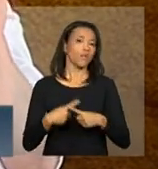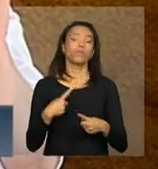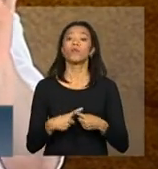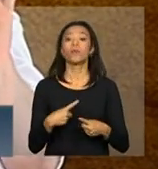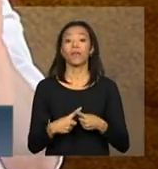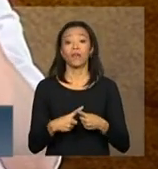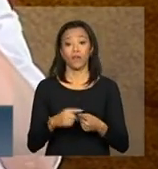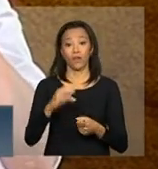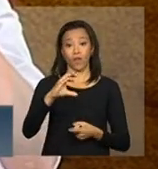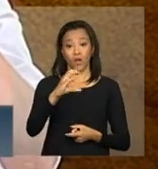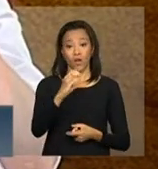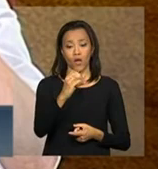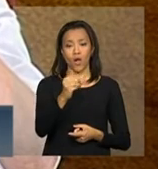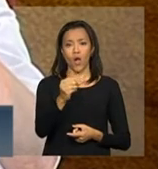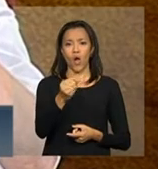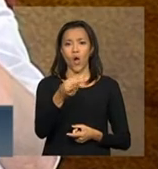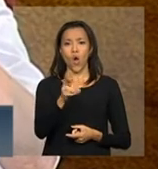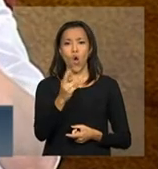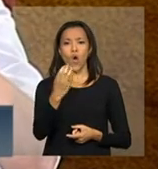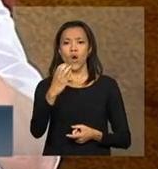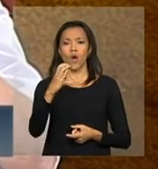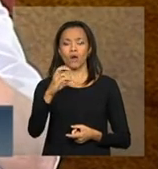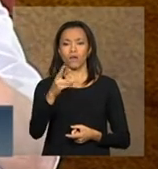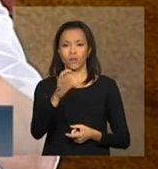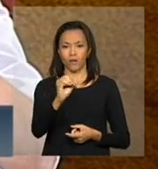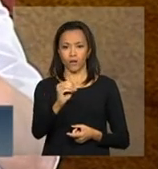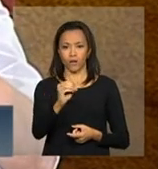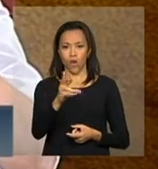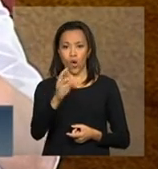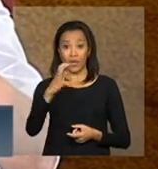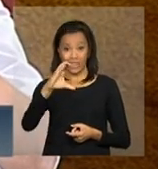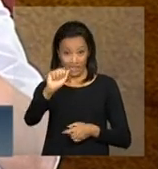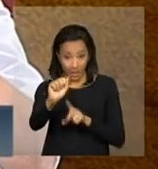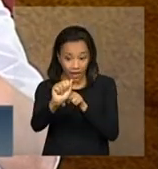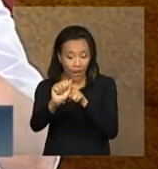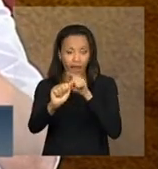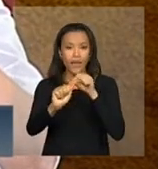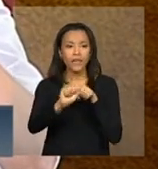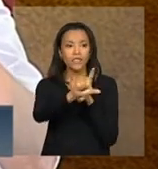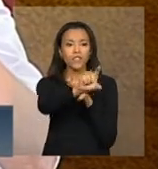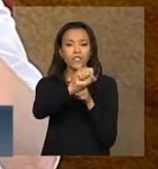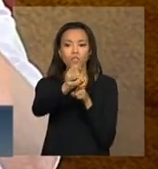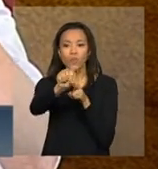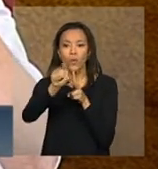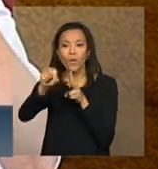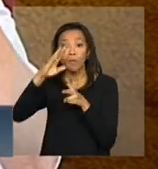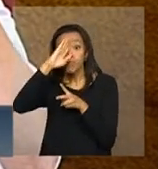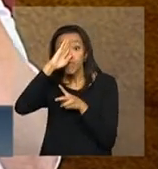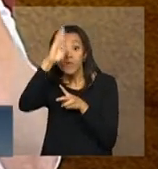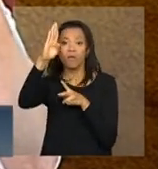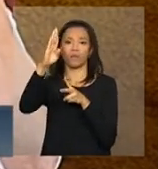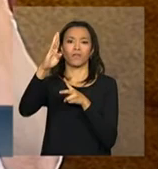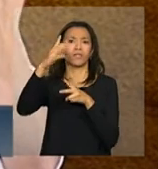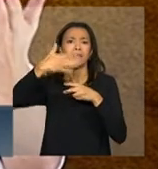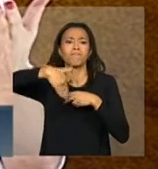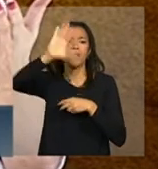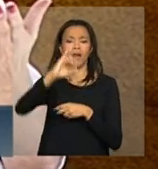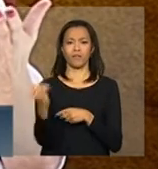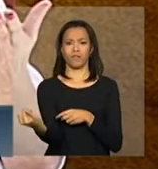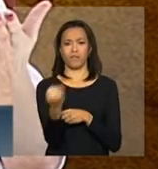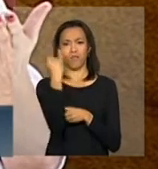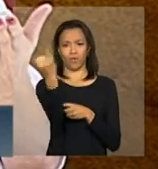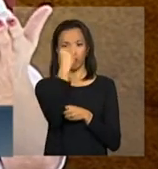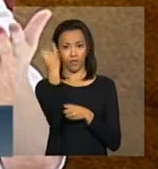de orçamento, o que é orçar? Orçar é uma escolha de prioridades. Então, vamos ver aquilo que é mais importante